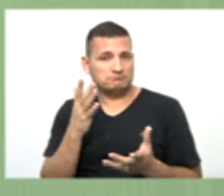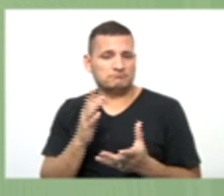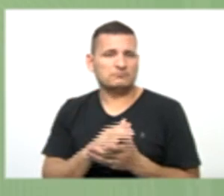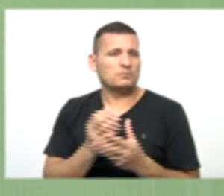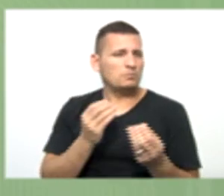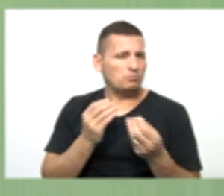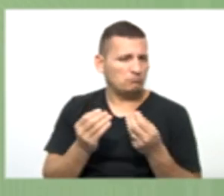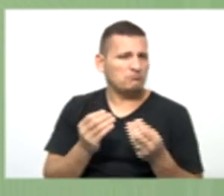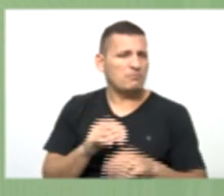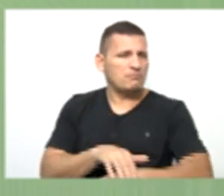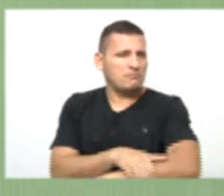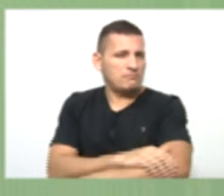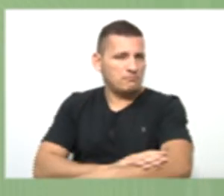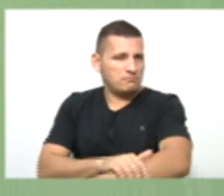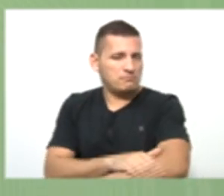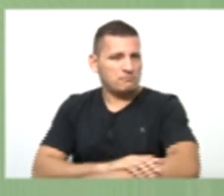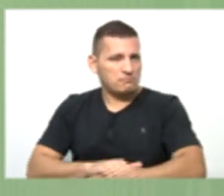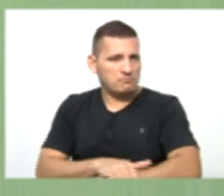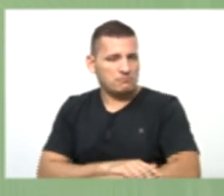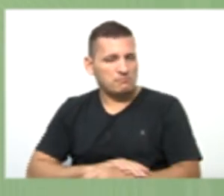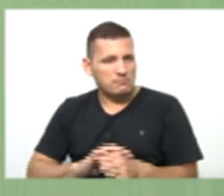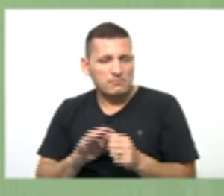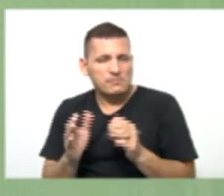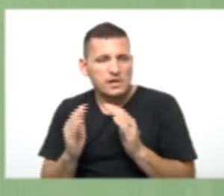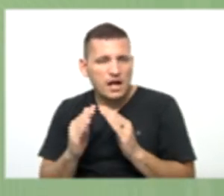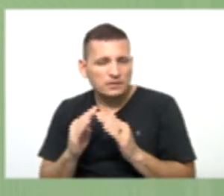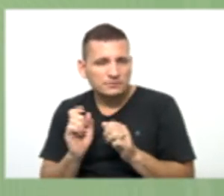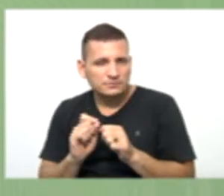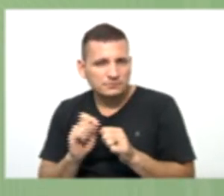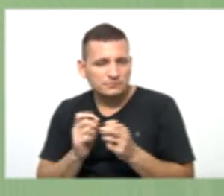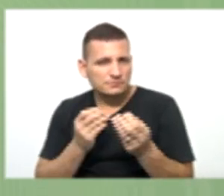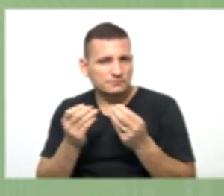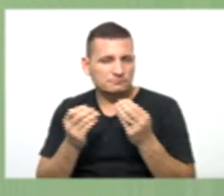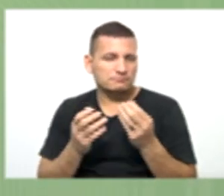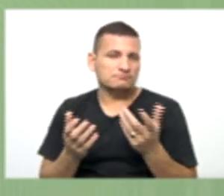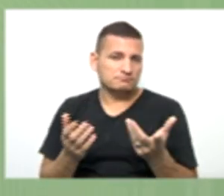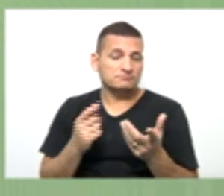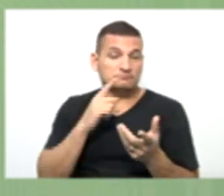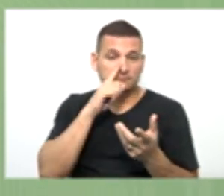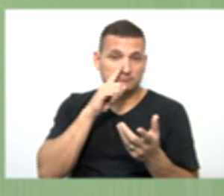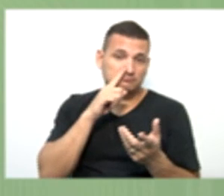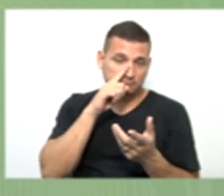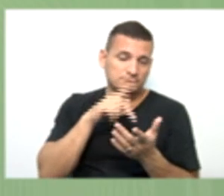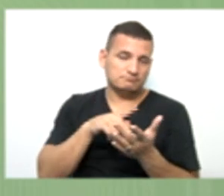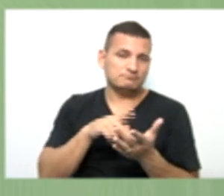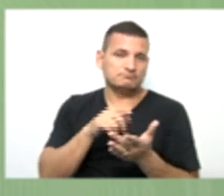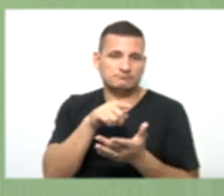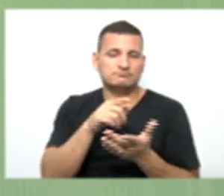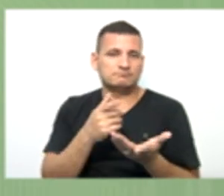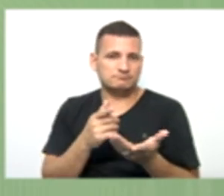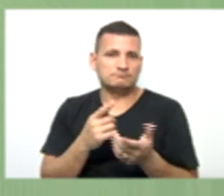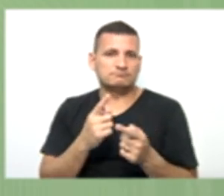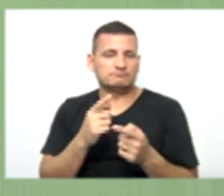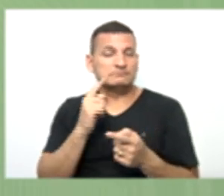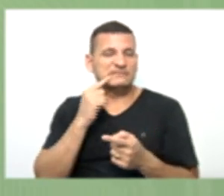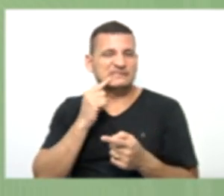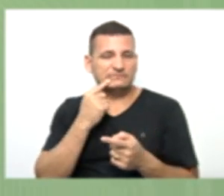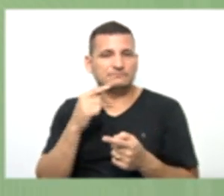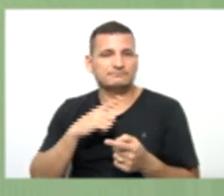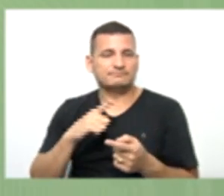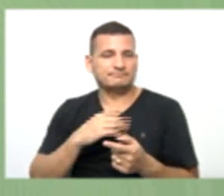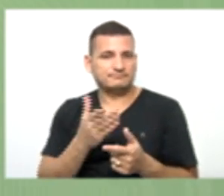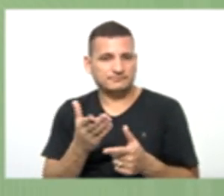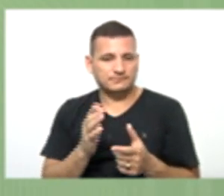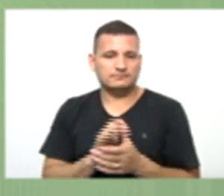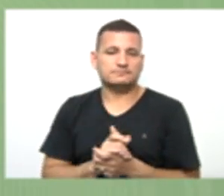Bronzeador caseiro. Acredito que não. É meio perigoso, né, essa receita, ainda mais quando vai limão, tá?